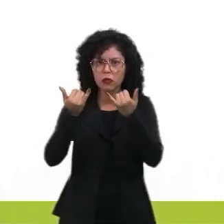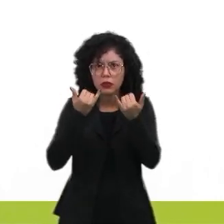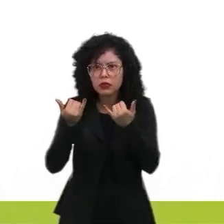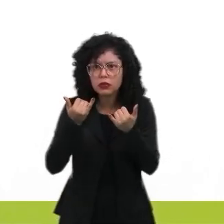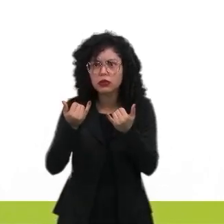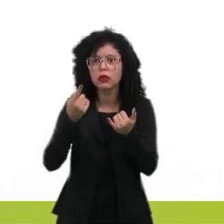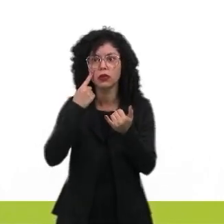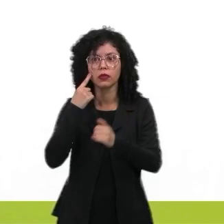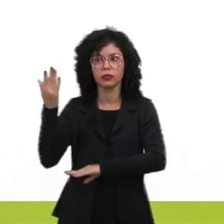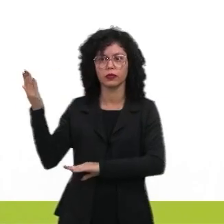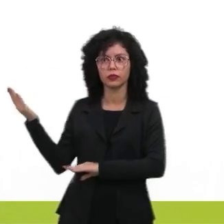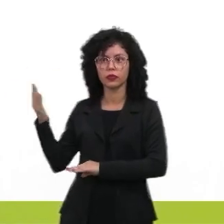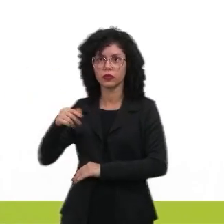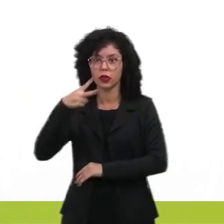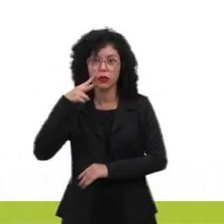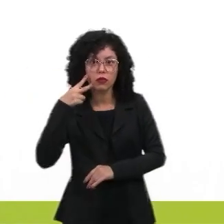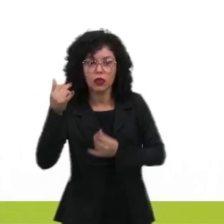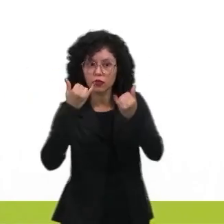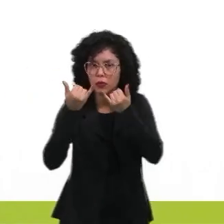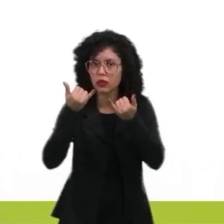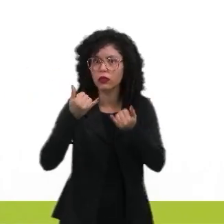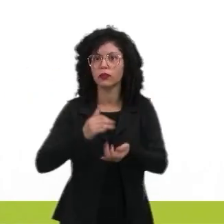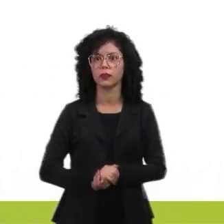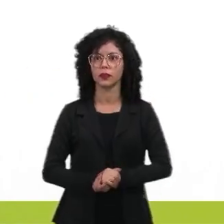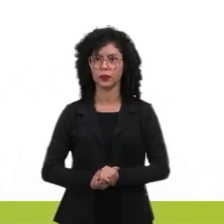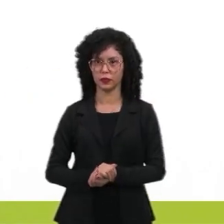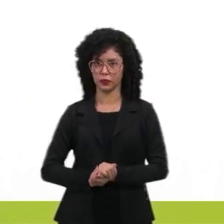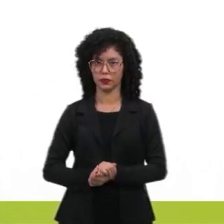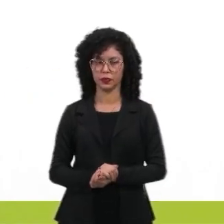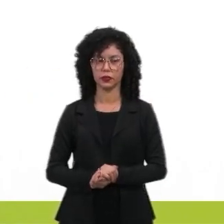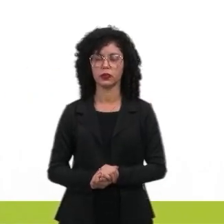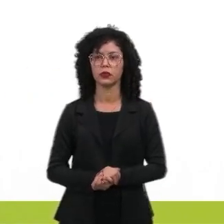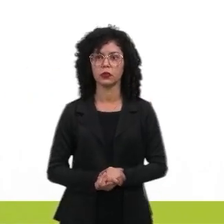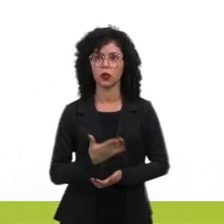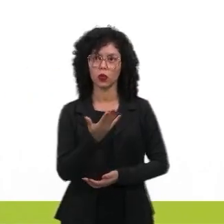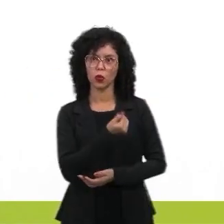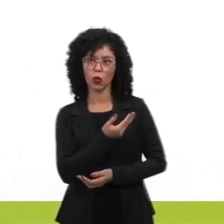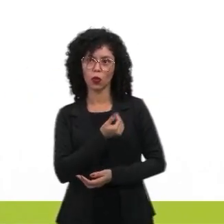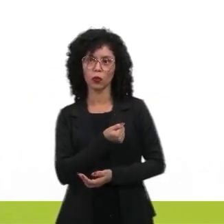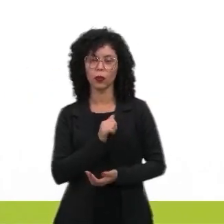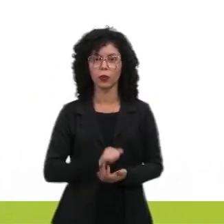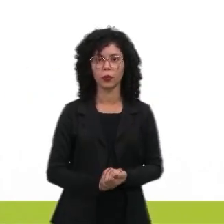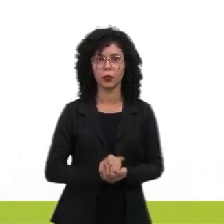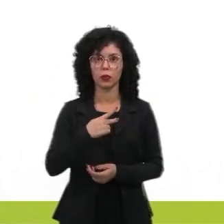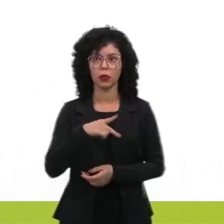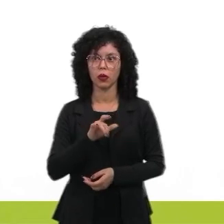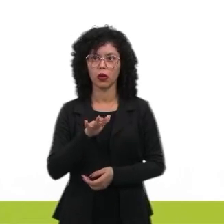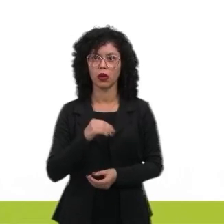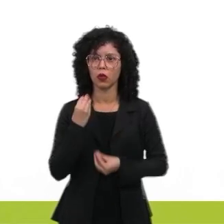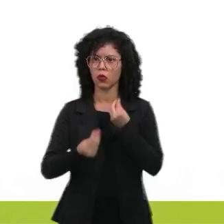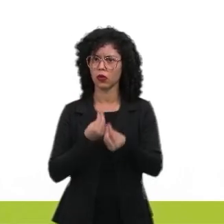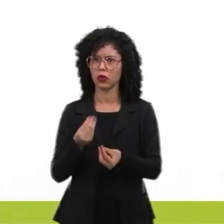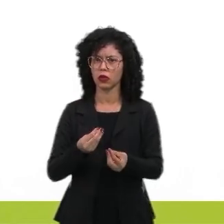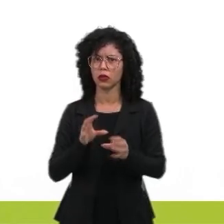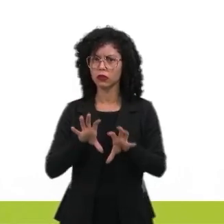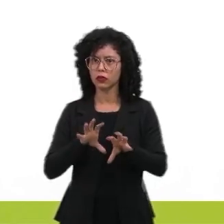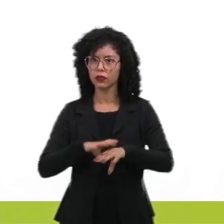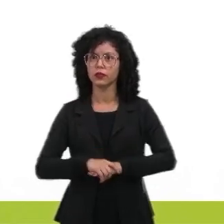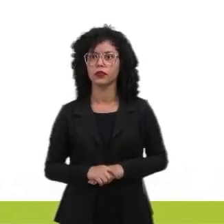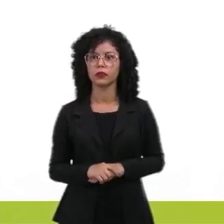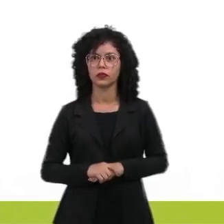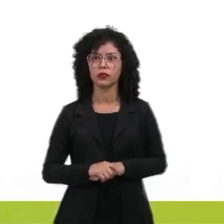acontece, ó. A gente segura essa primeira informação aqui, ó, que é o número de peças, ok? Professor, como assim segura? A gente vai colocar